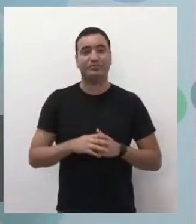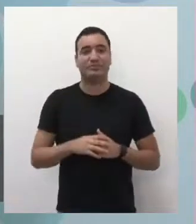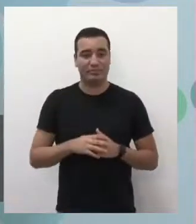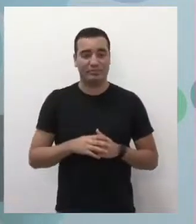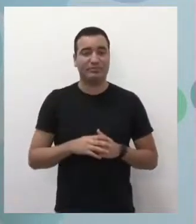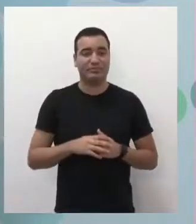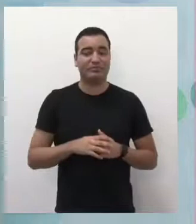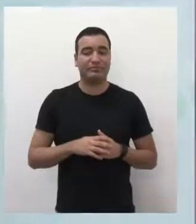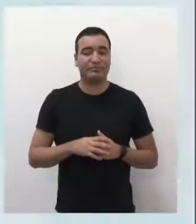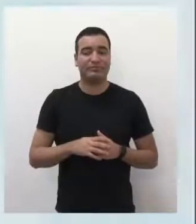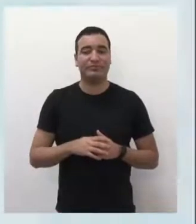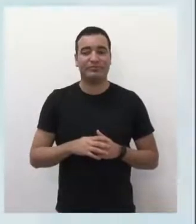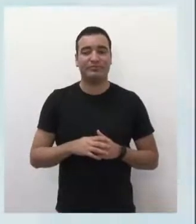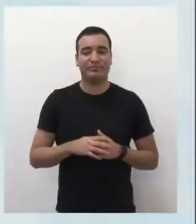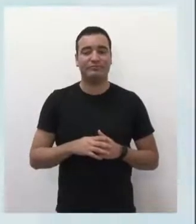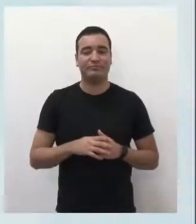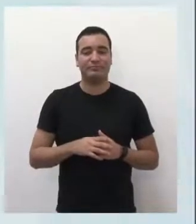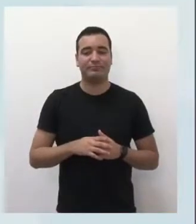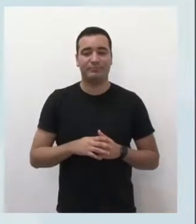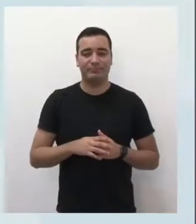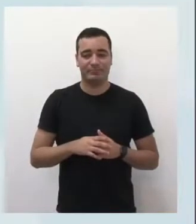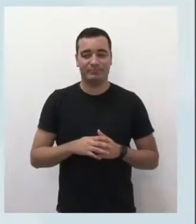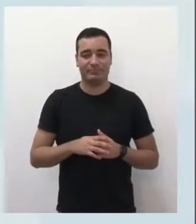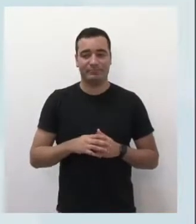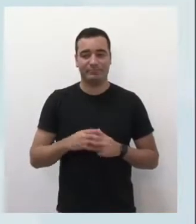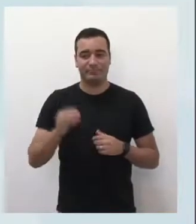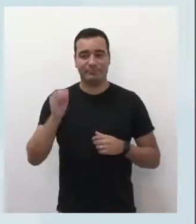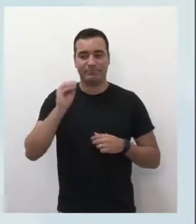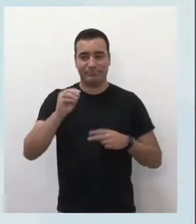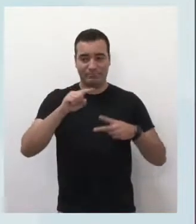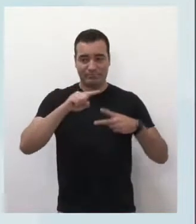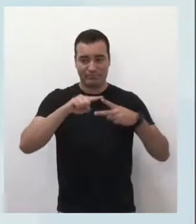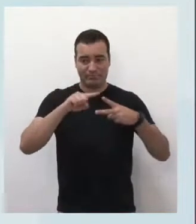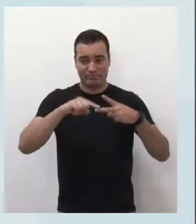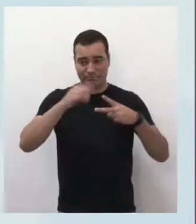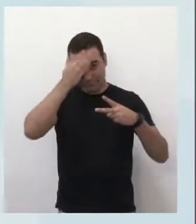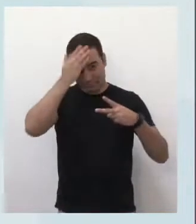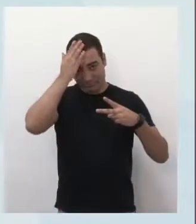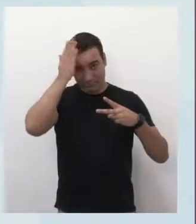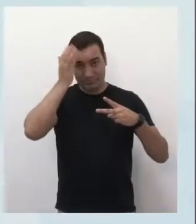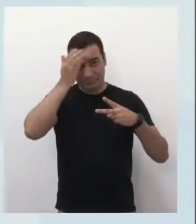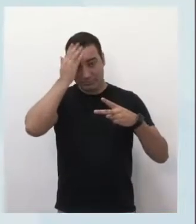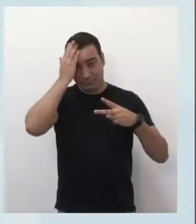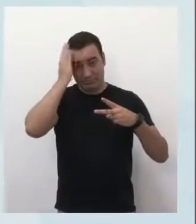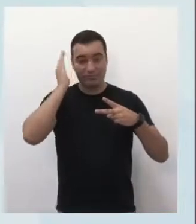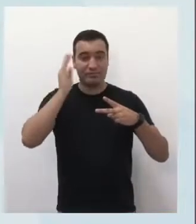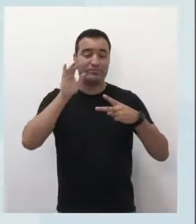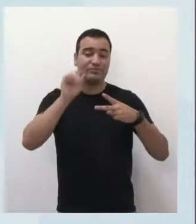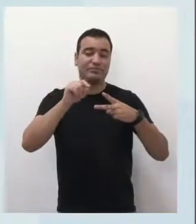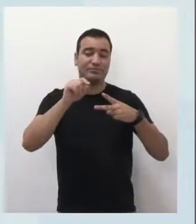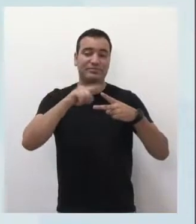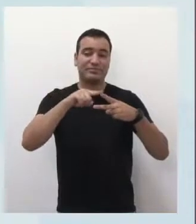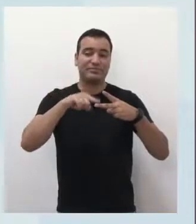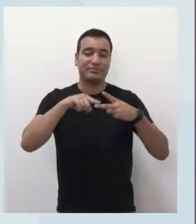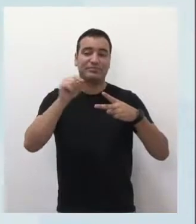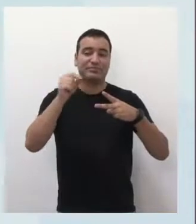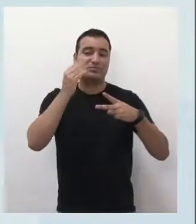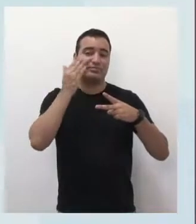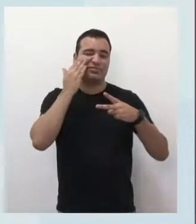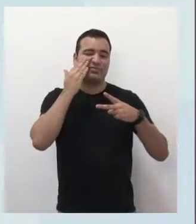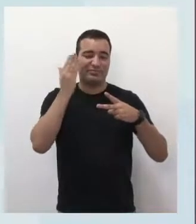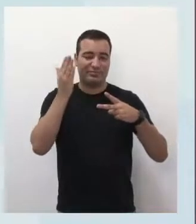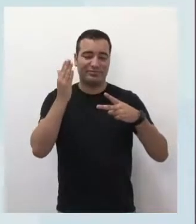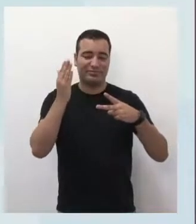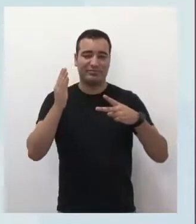duas etiquetas para ilustrar aqui a aula, que é um negócio que é muito dito aí, que é o